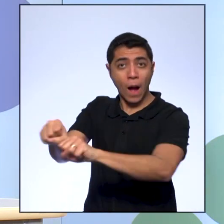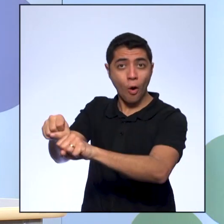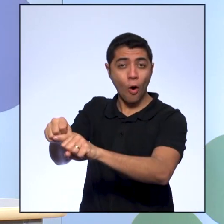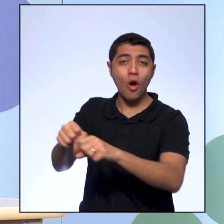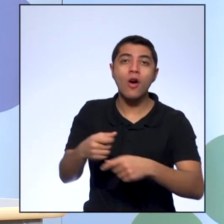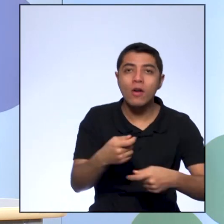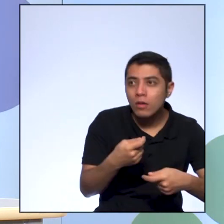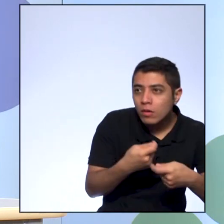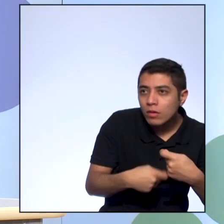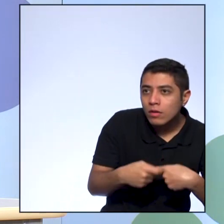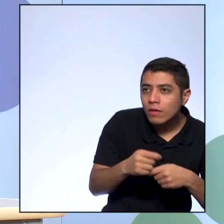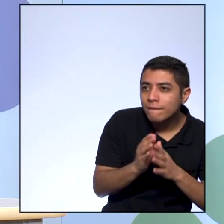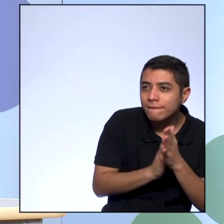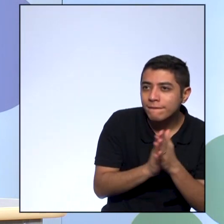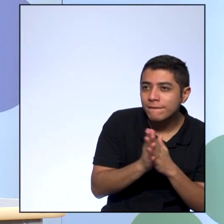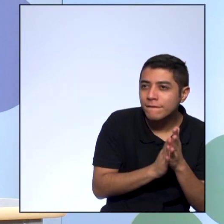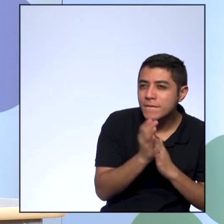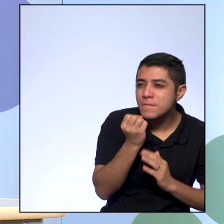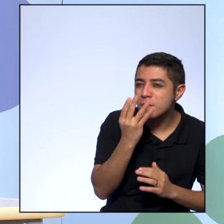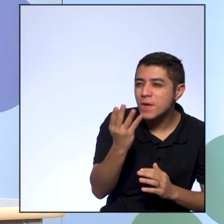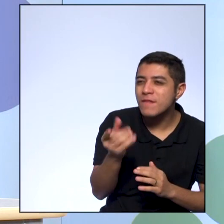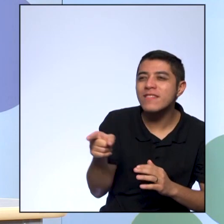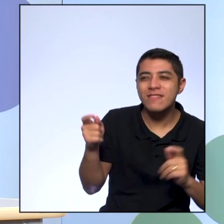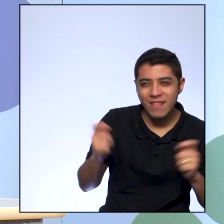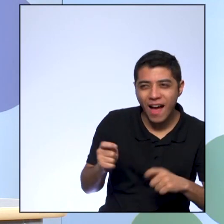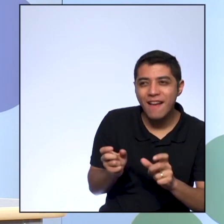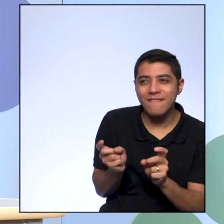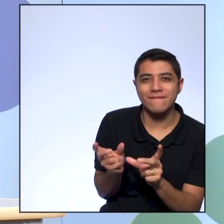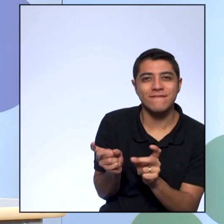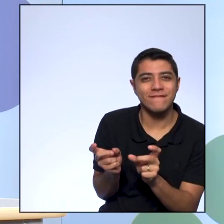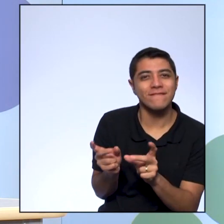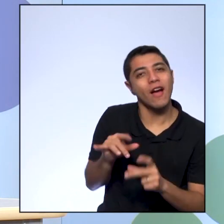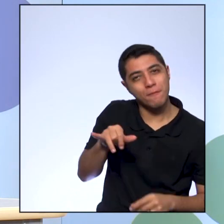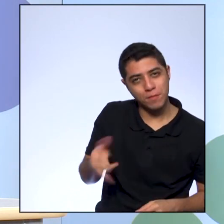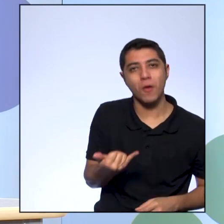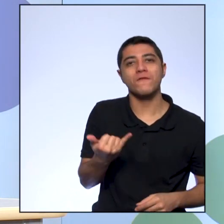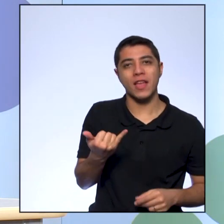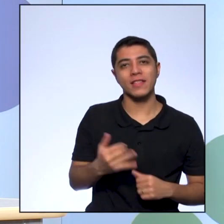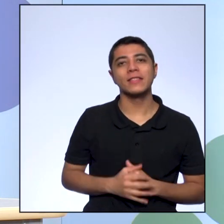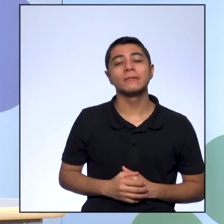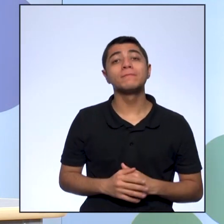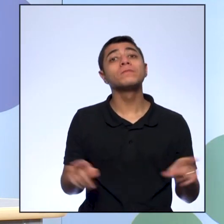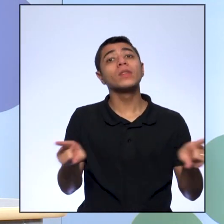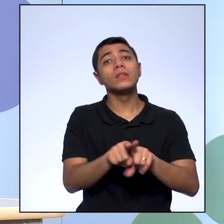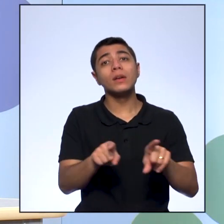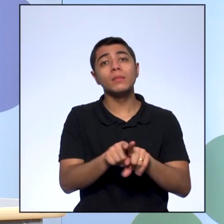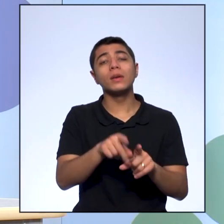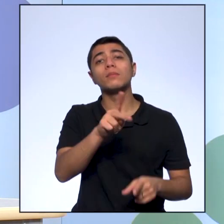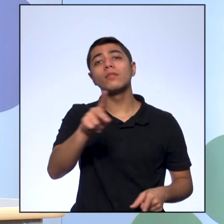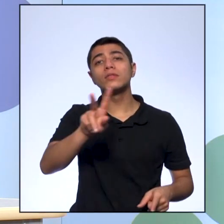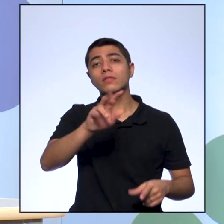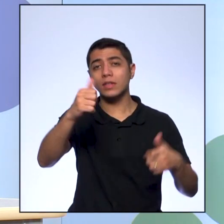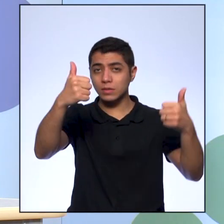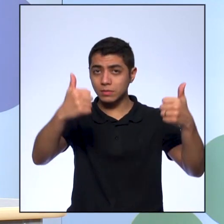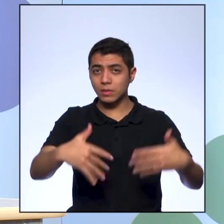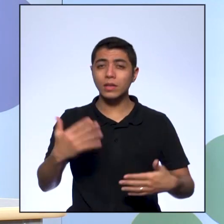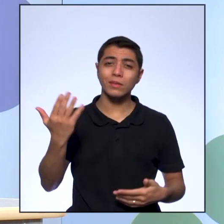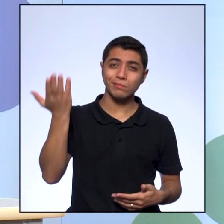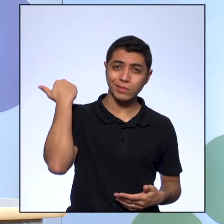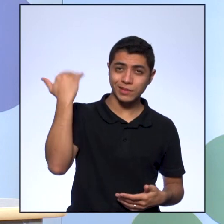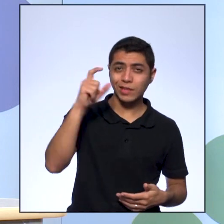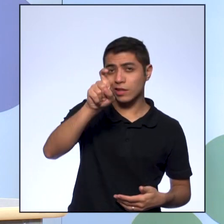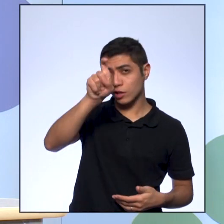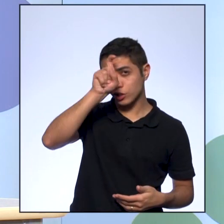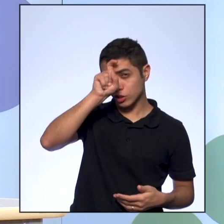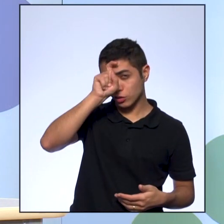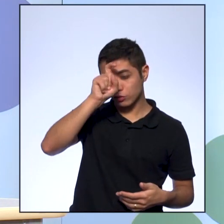a relação da escravidão no período do Egito Antigo e como era diferente em relação ao que nós vemos a escravidão